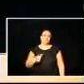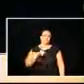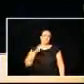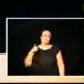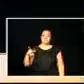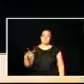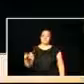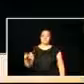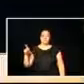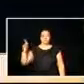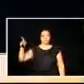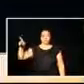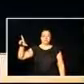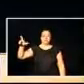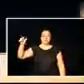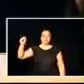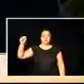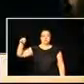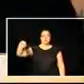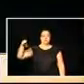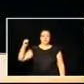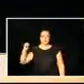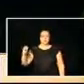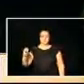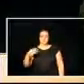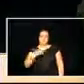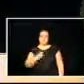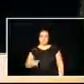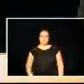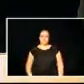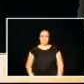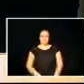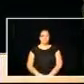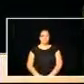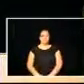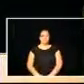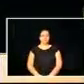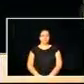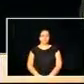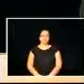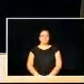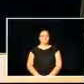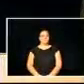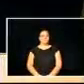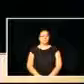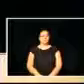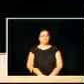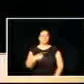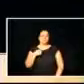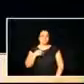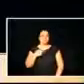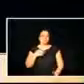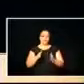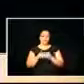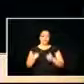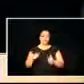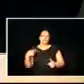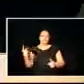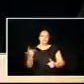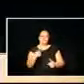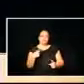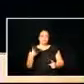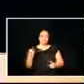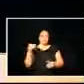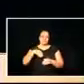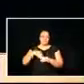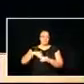um plano de governo. Então, senhores munícipes, vereadores e presidente, eu peço voto contrário. Seria importante